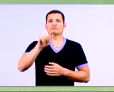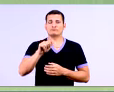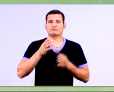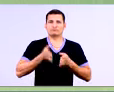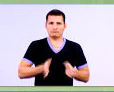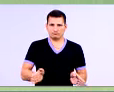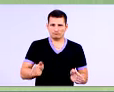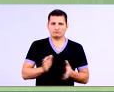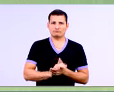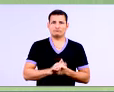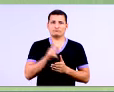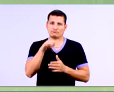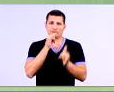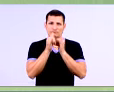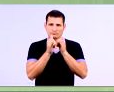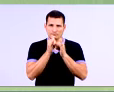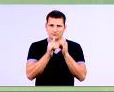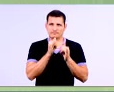de informação.